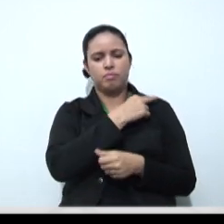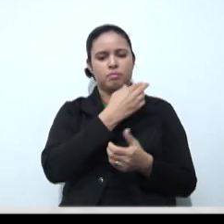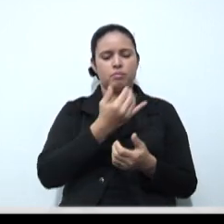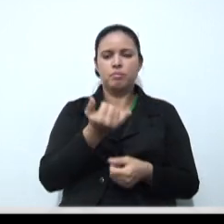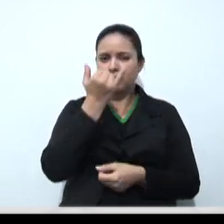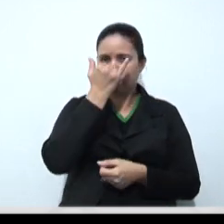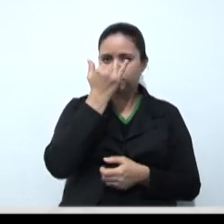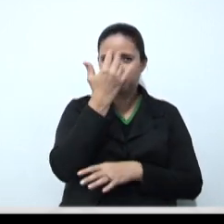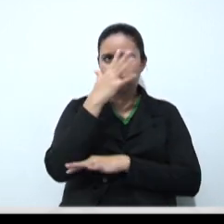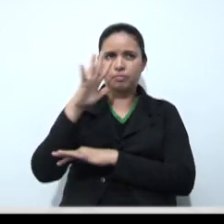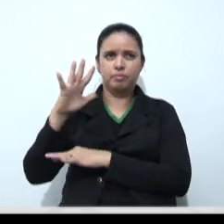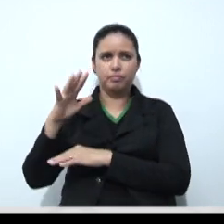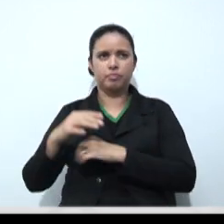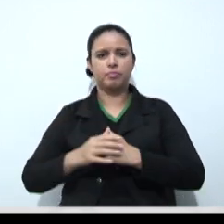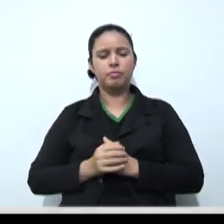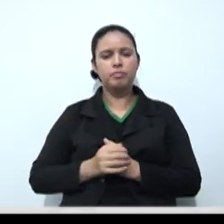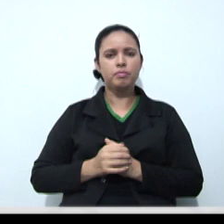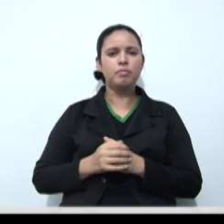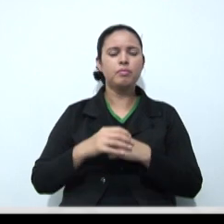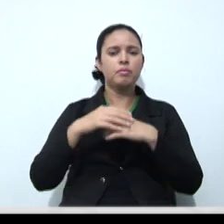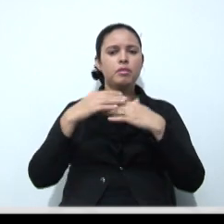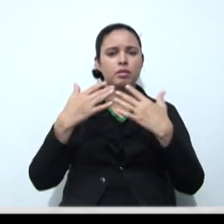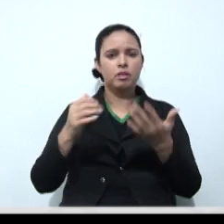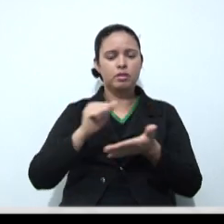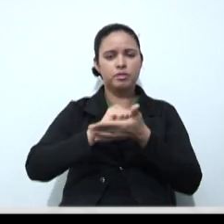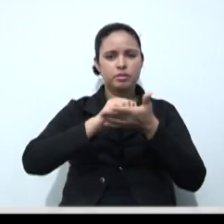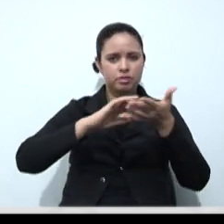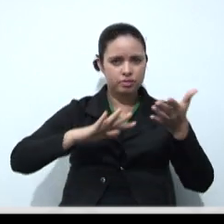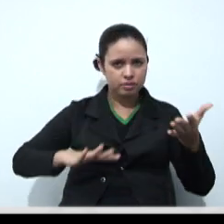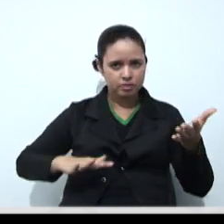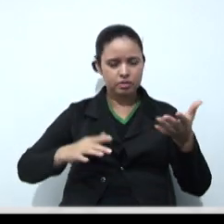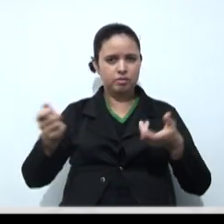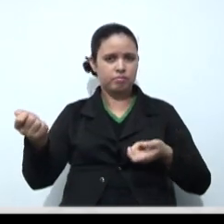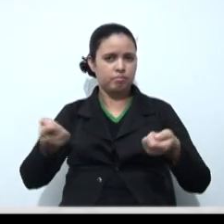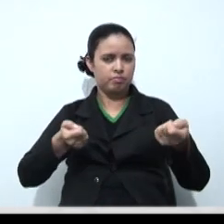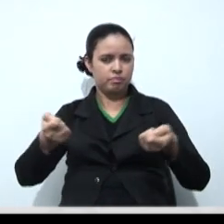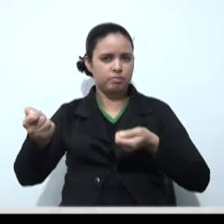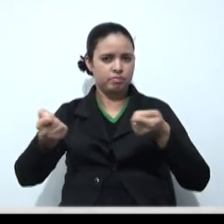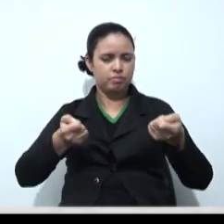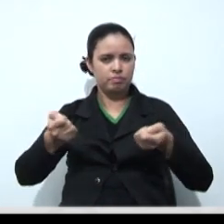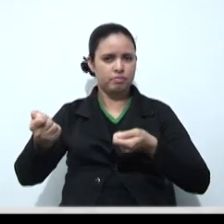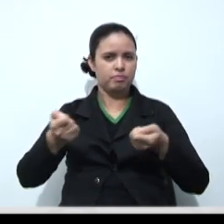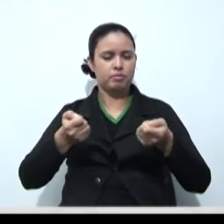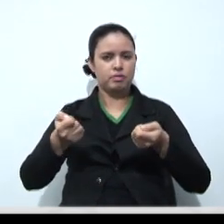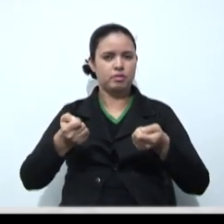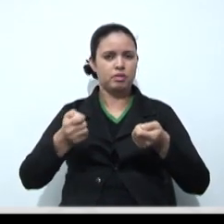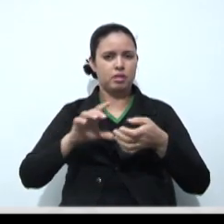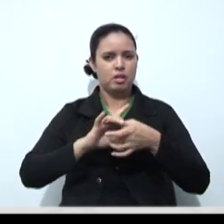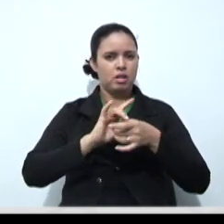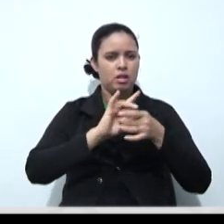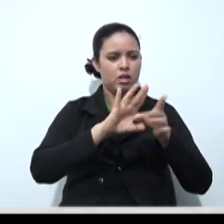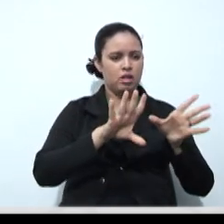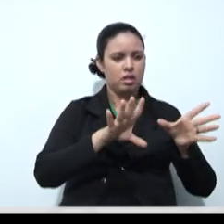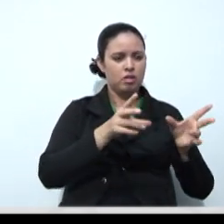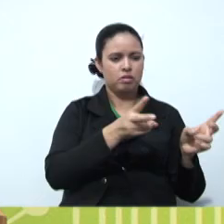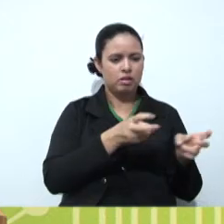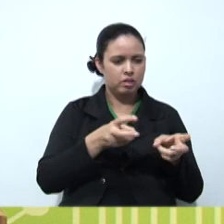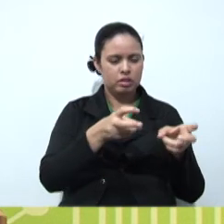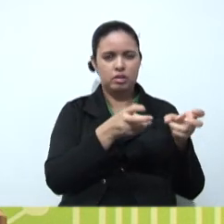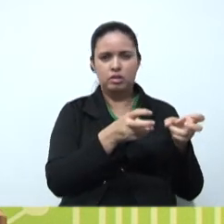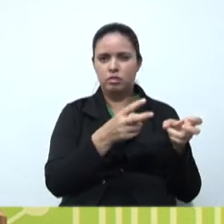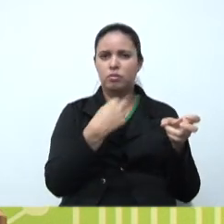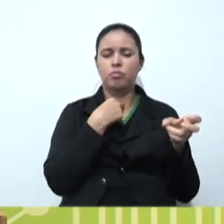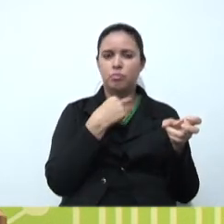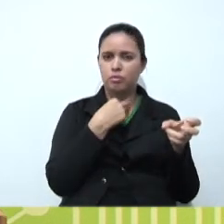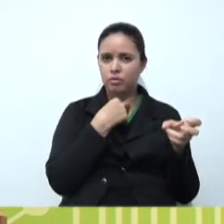A atividade garimpeira executada sem permissão ou licenciamento é crime. Então você, volta aqui, que